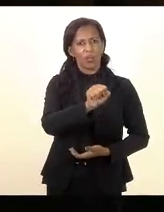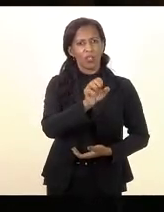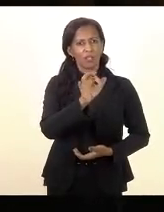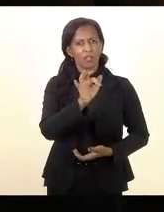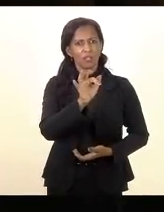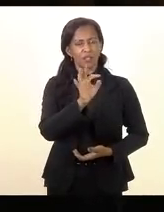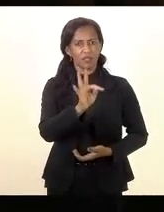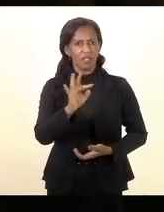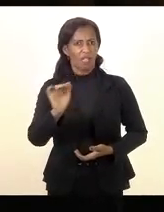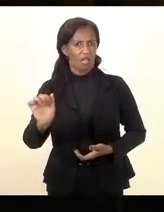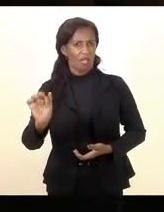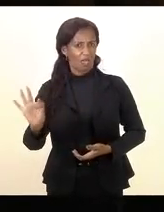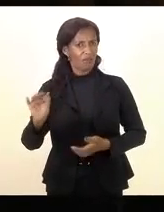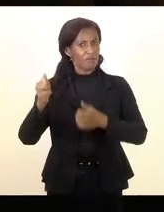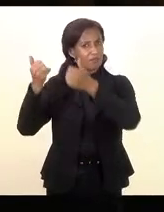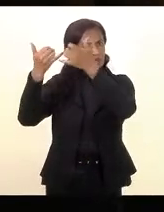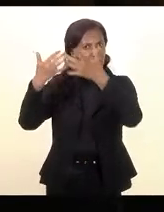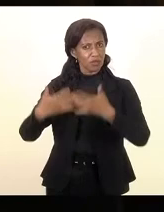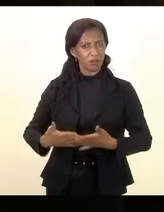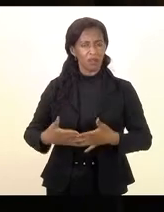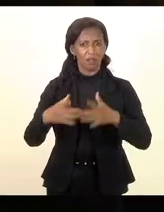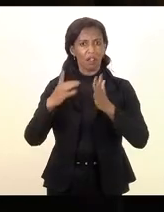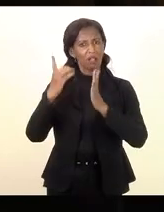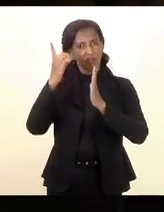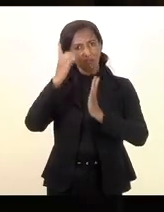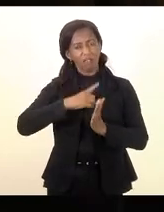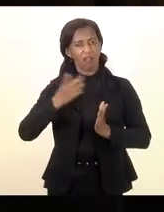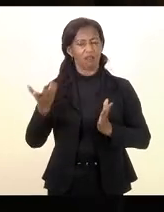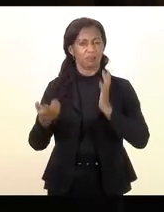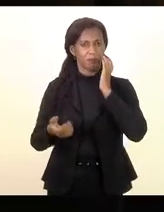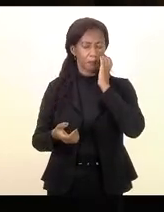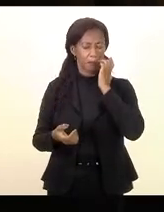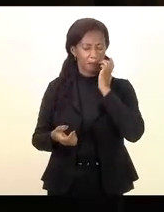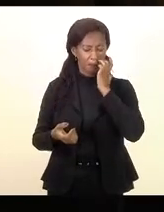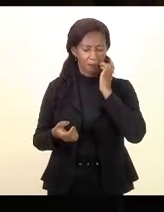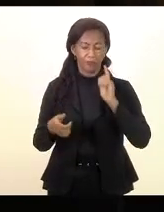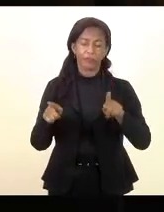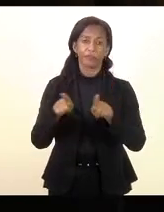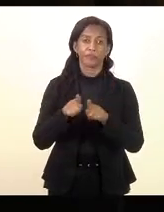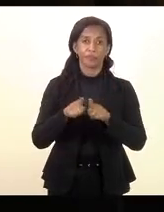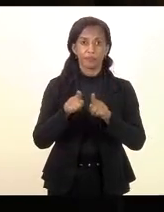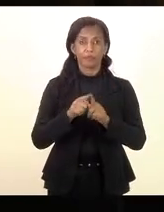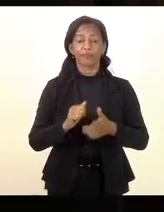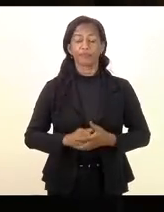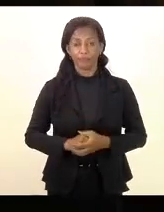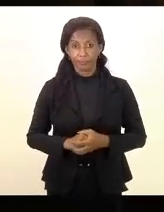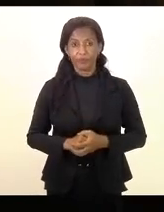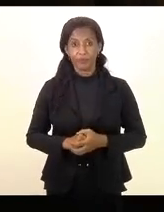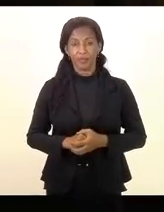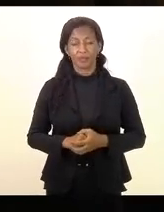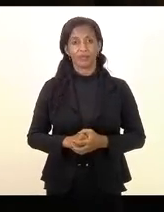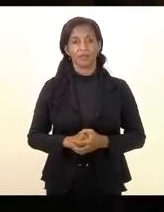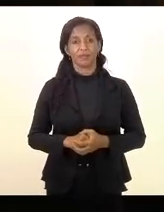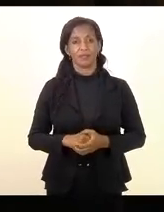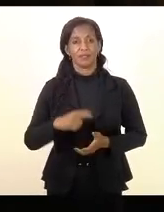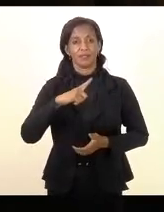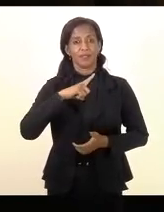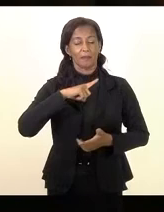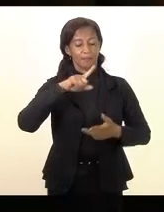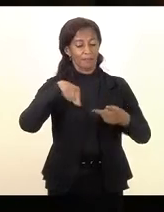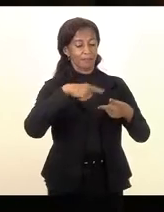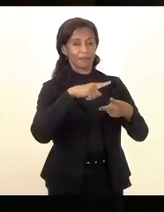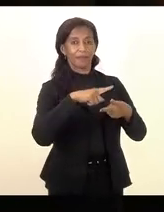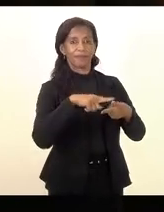para explicar os fundamentos dessa declaração e mais recentemente colecionando pérolas disse primeiro